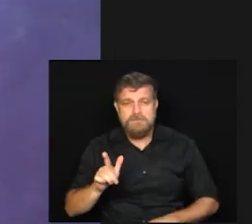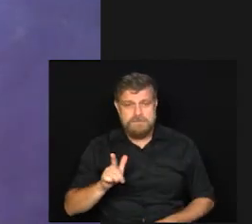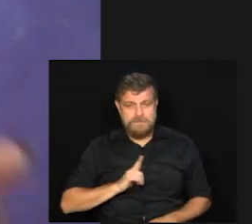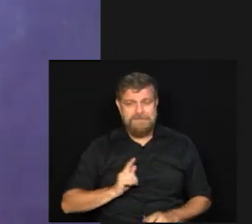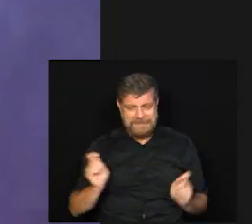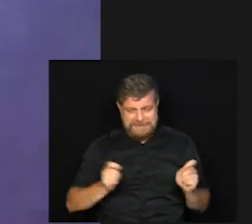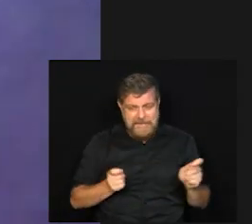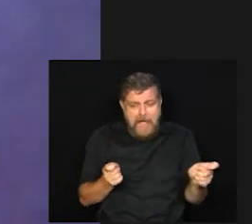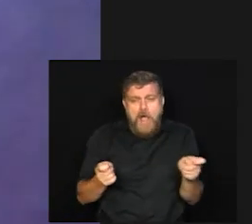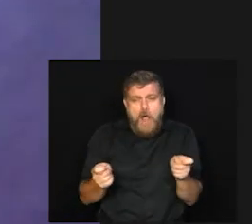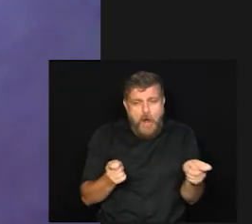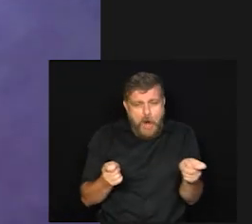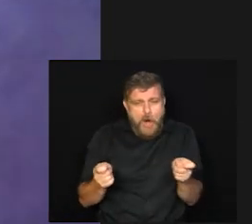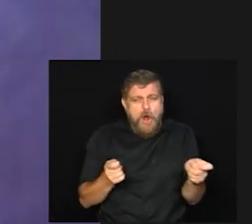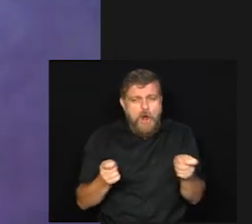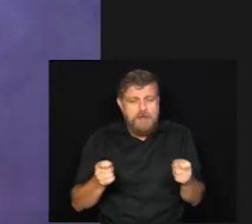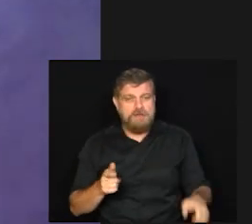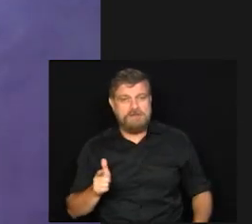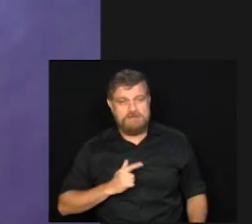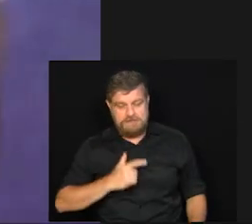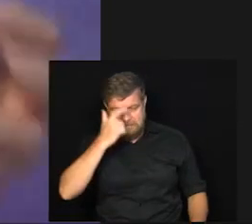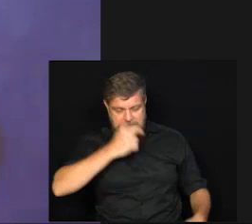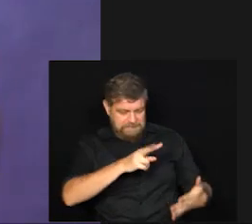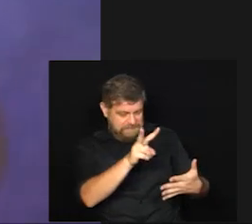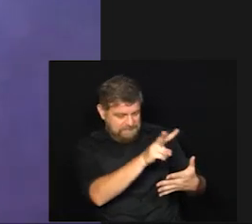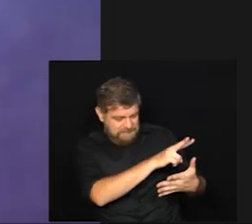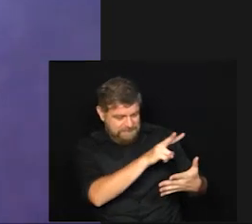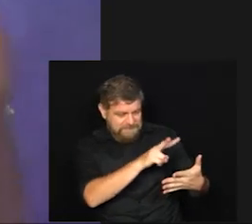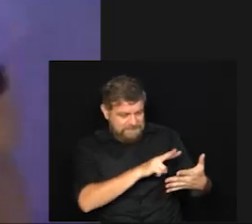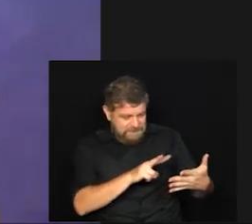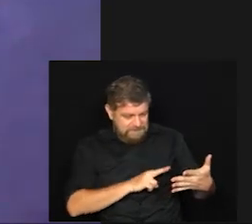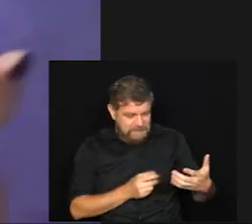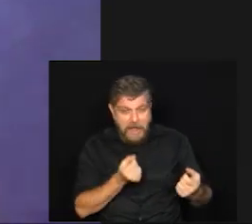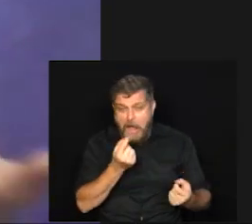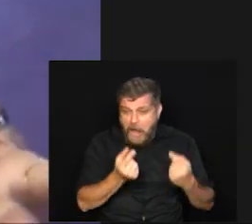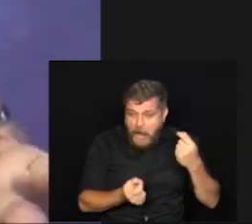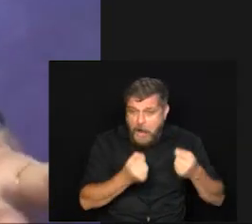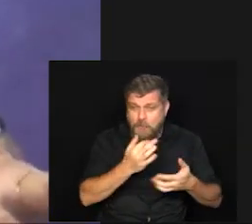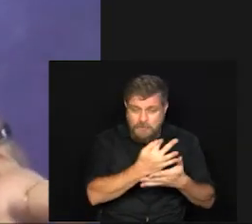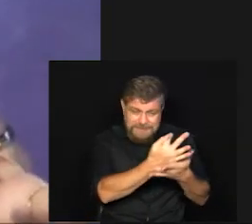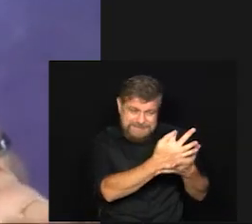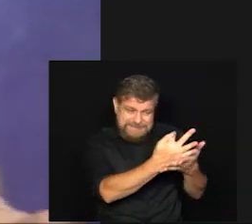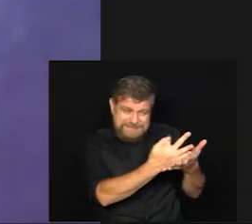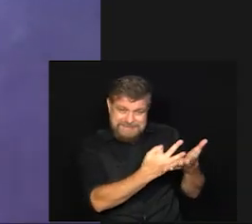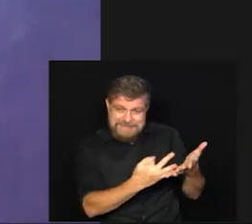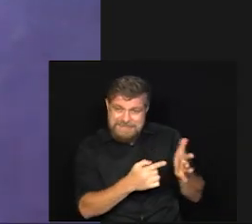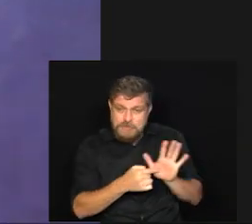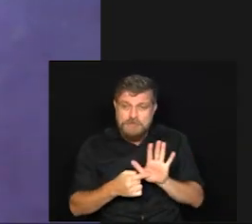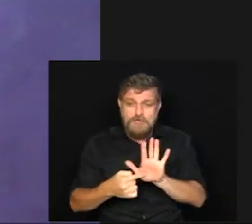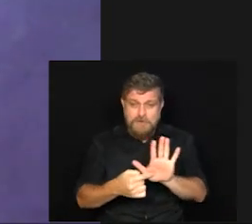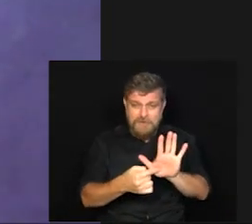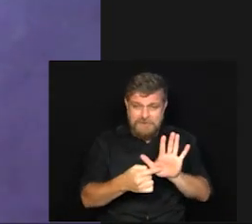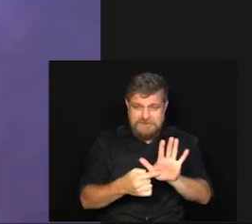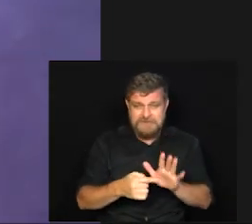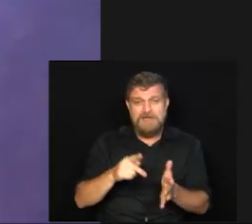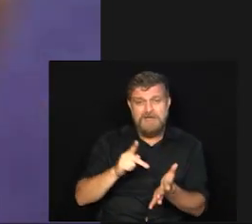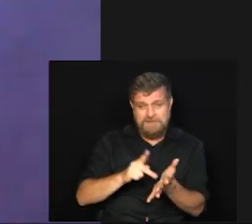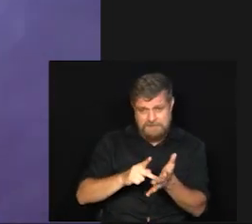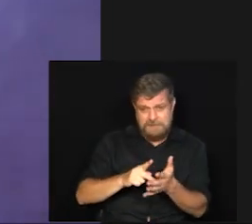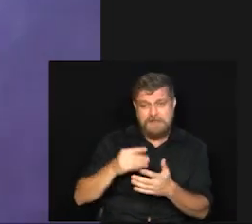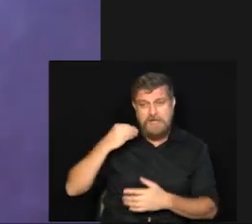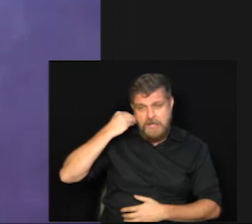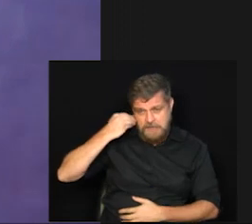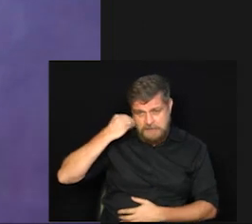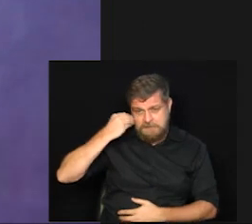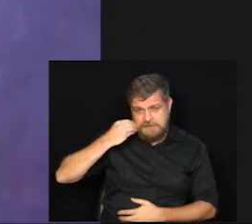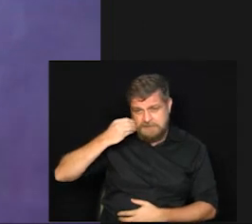de controle. Então, por isso que a gente vê no livro alguns trechos mostrando, né, o que realmente algumas autoras passaram